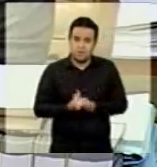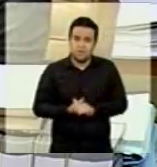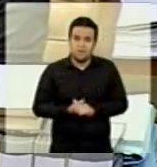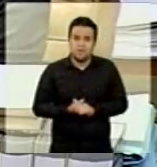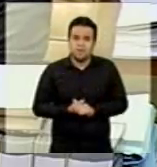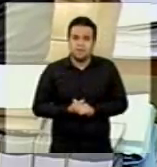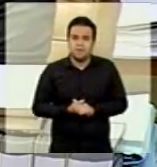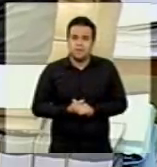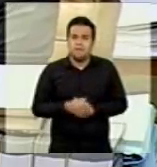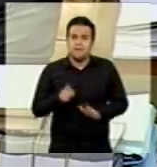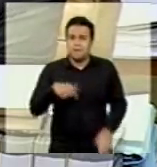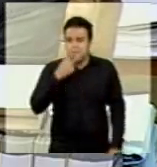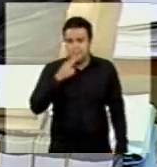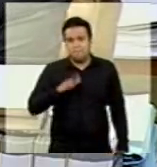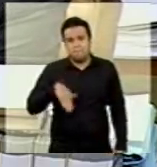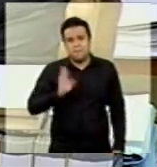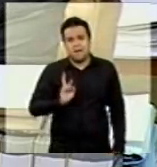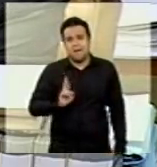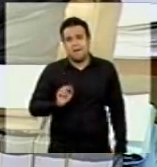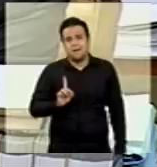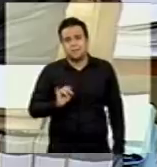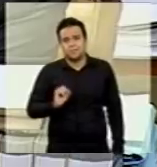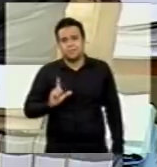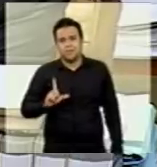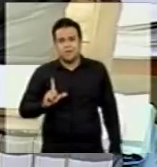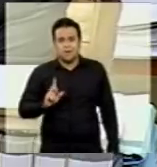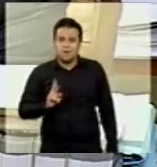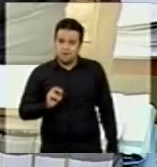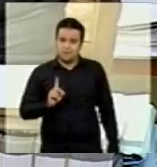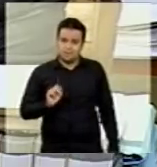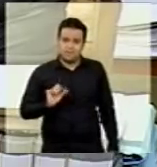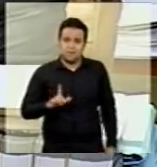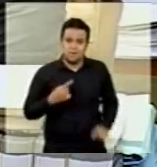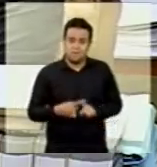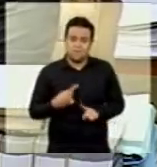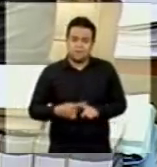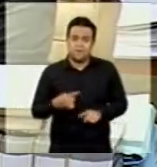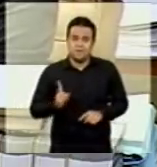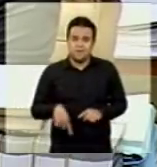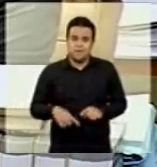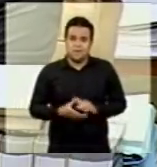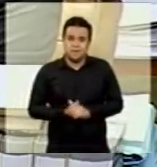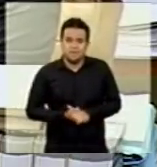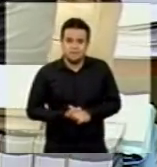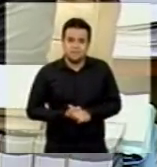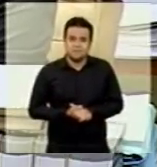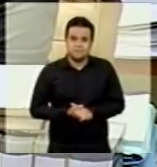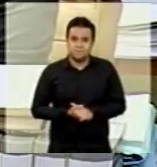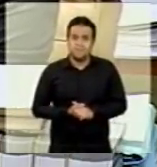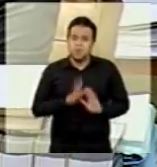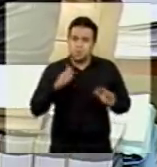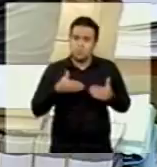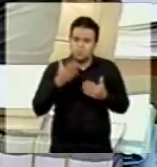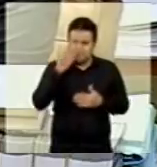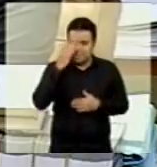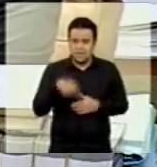muito mais radical. É muito mais radical porque entendo que se impõe, ainda que reconheça que seja